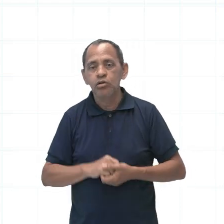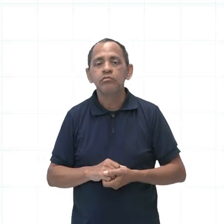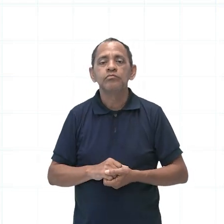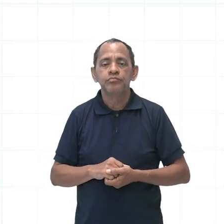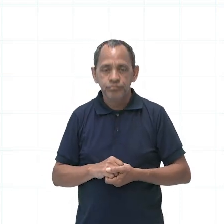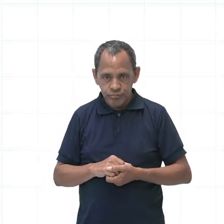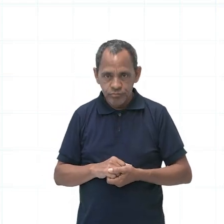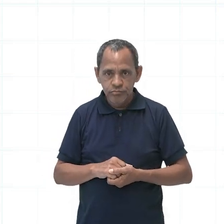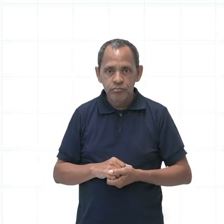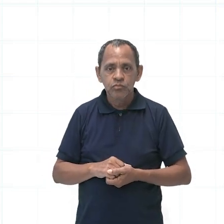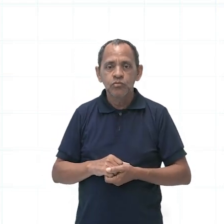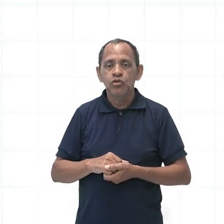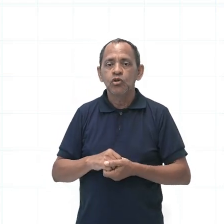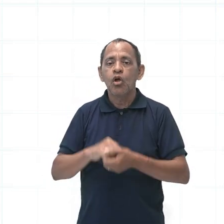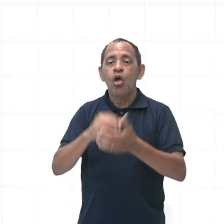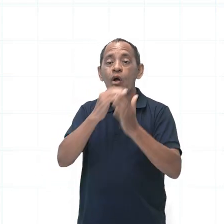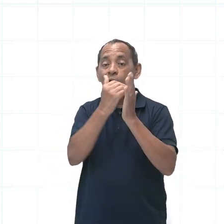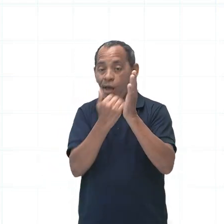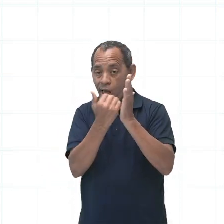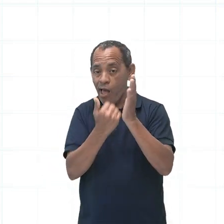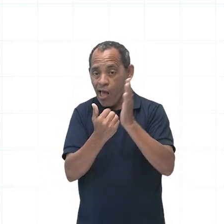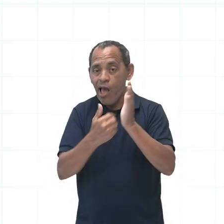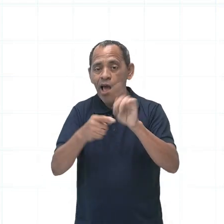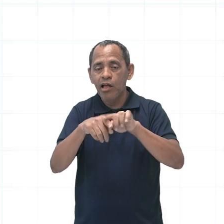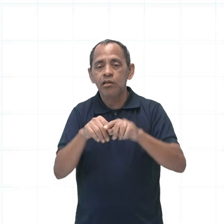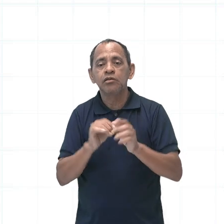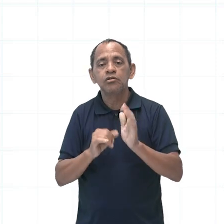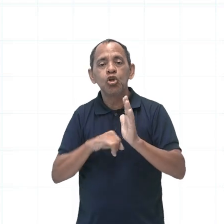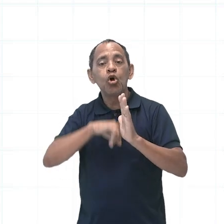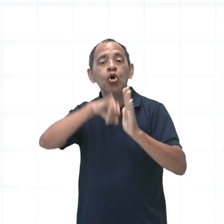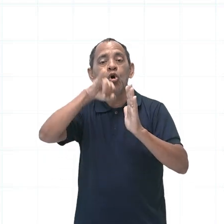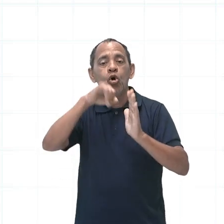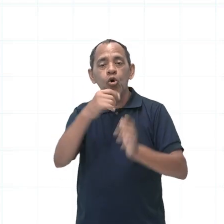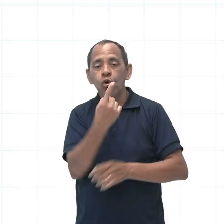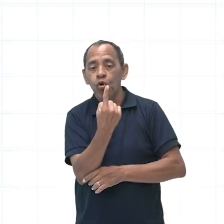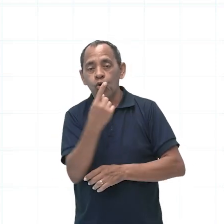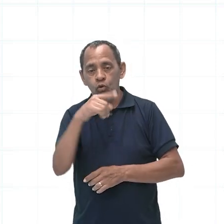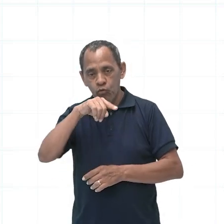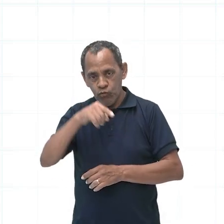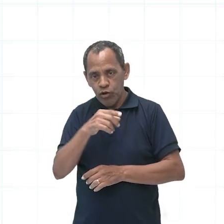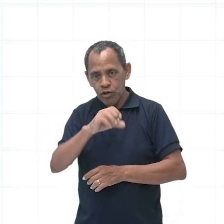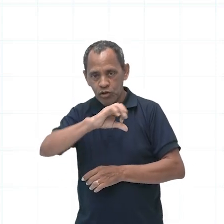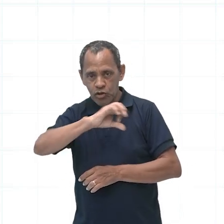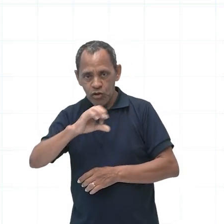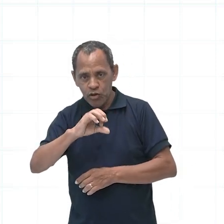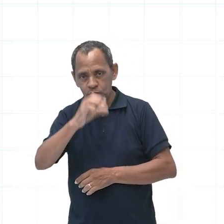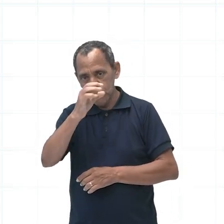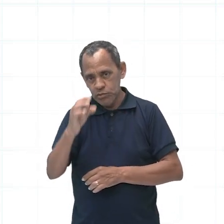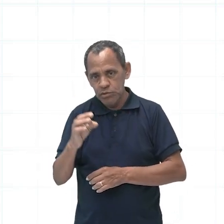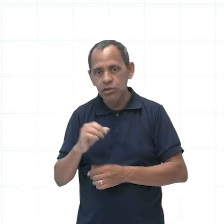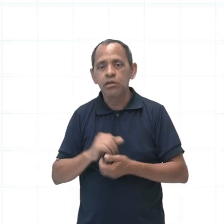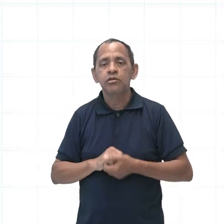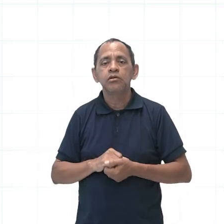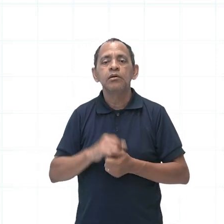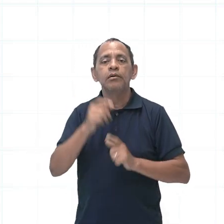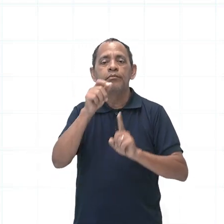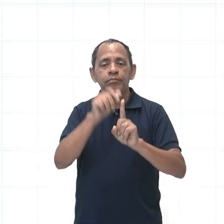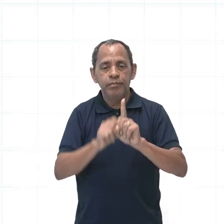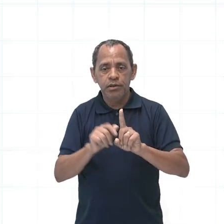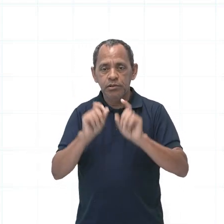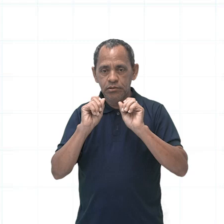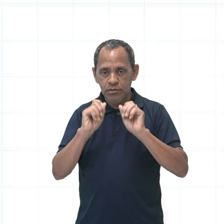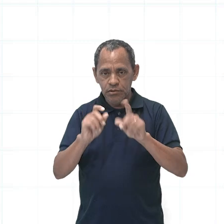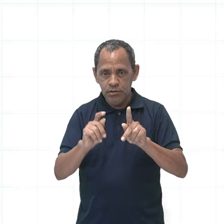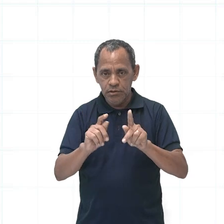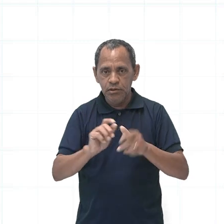até 60%, com juros de até 1,99% ao mês.